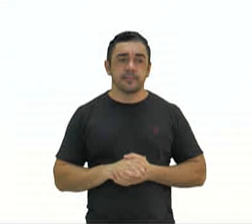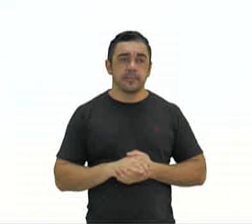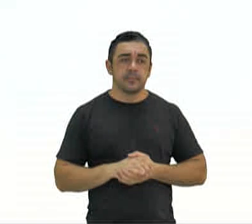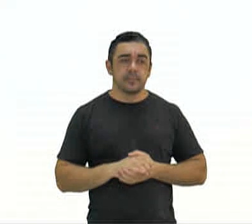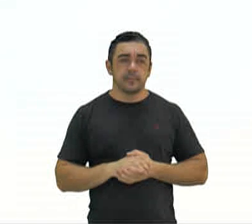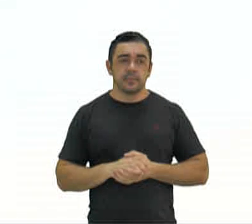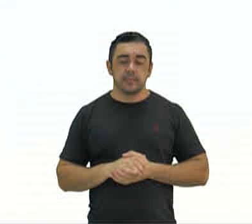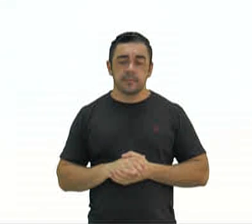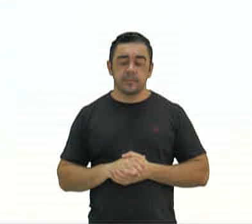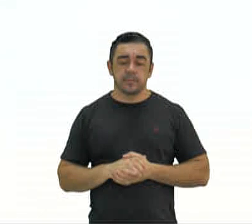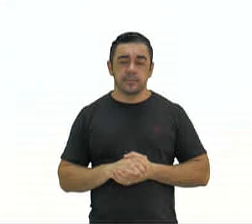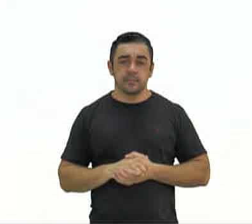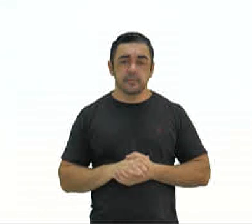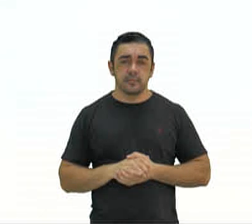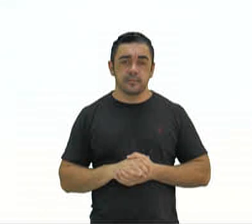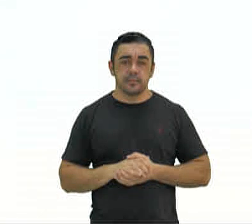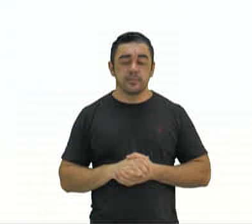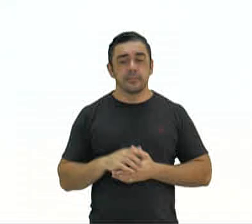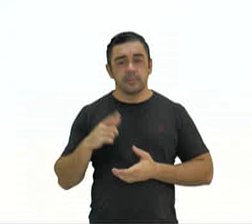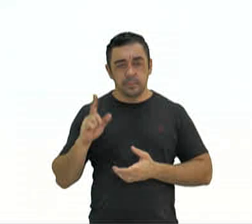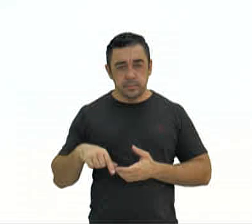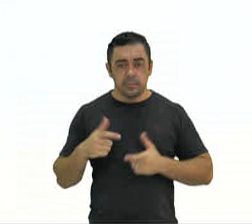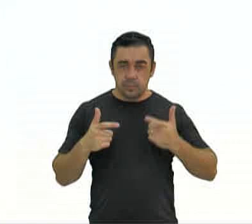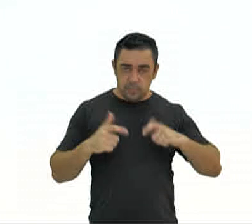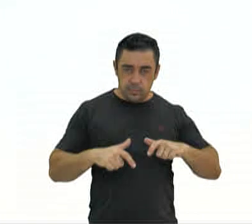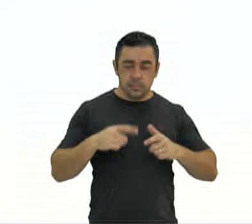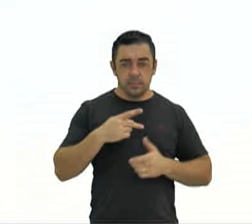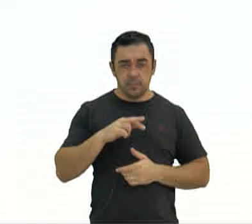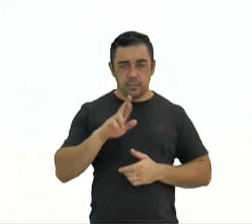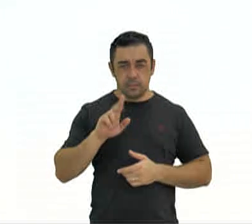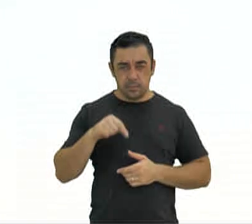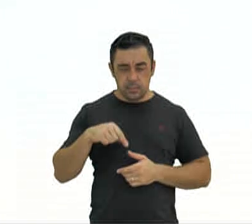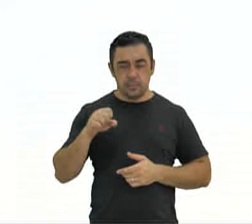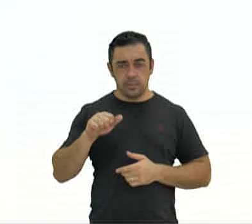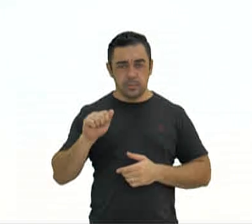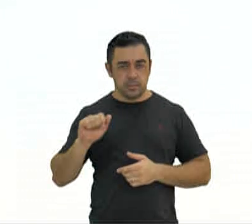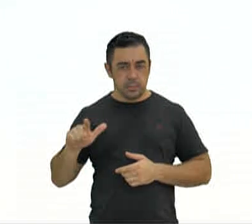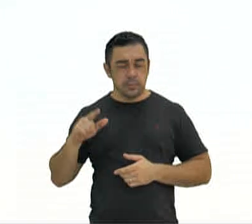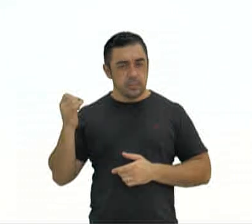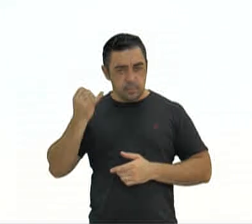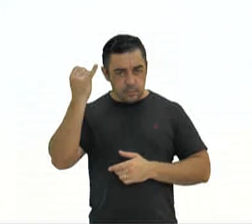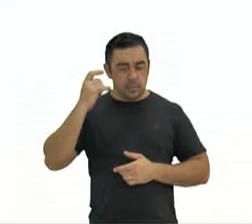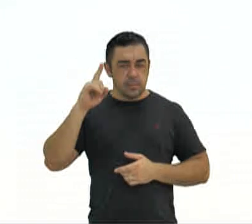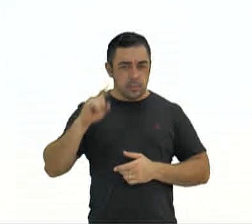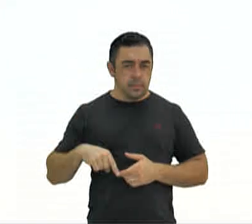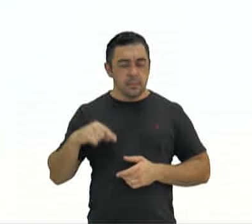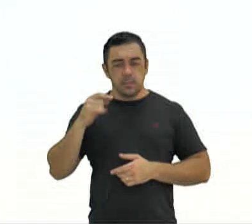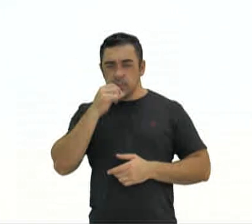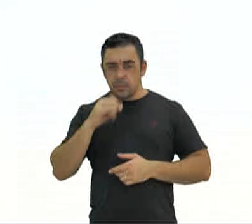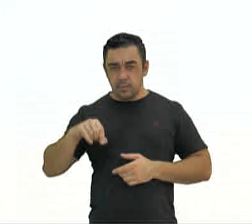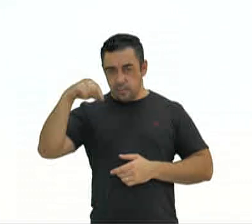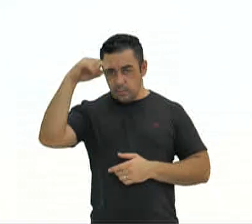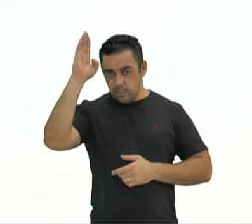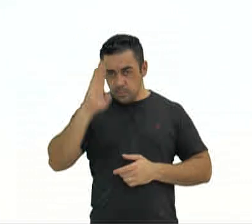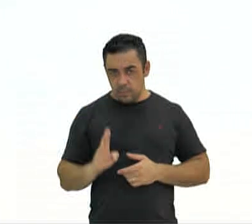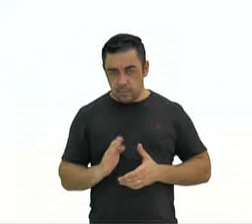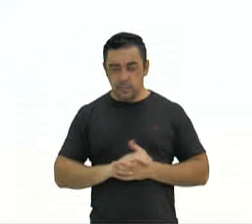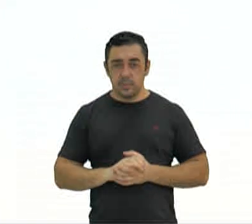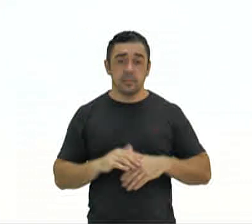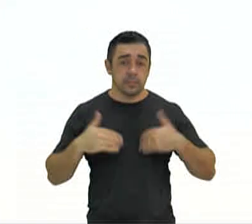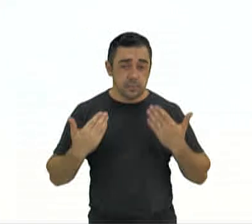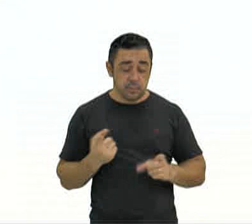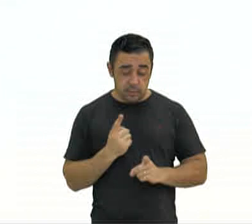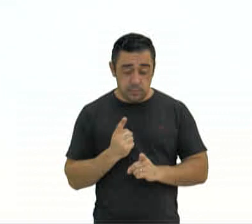e destaca o seguinte: o pré-sal se tornou importante página da história dos recursos energéticos do Brasil. A partir de